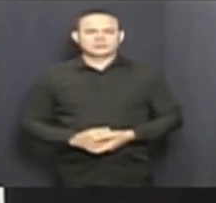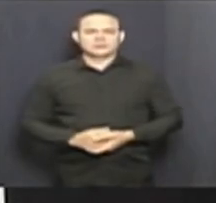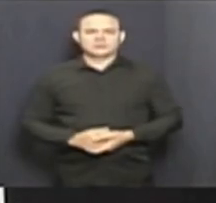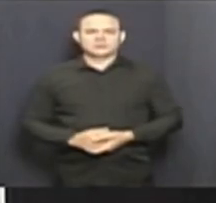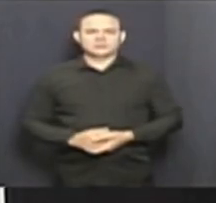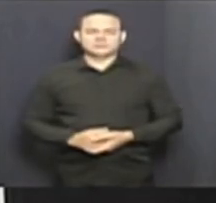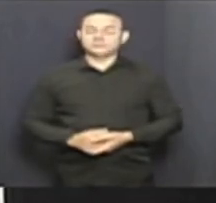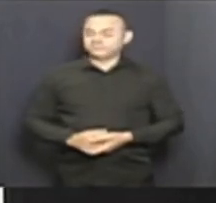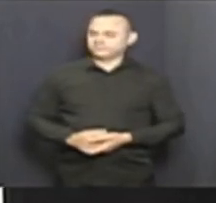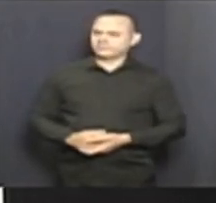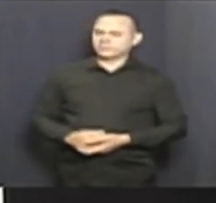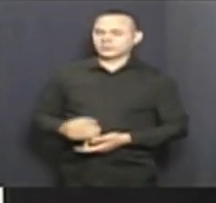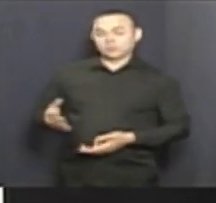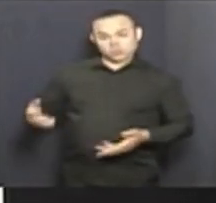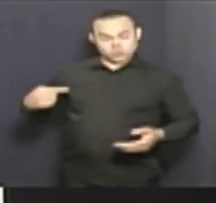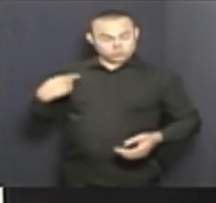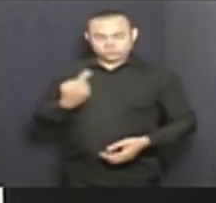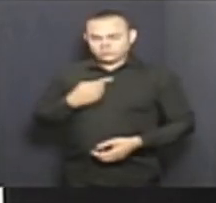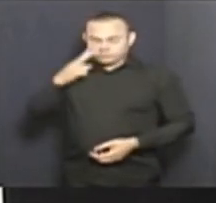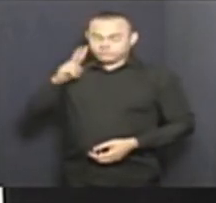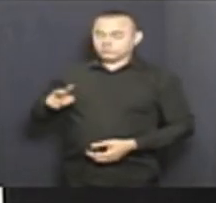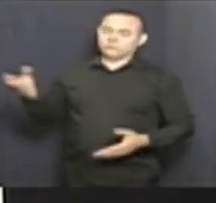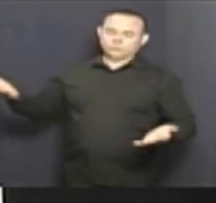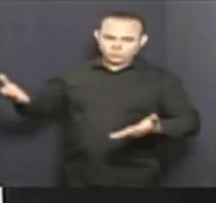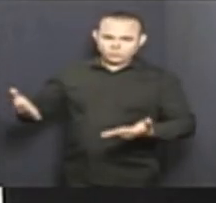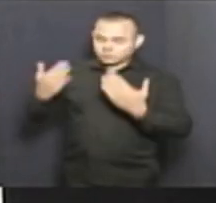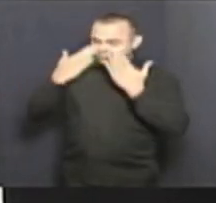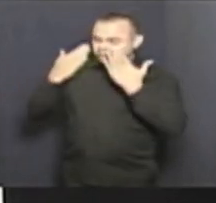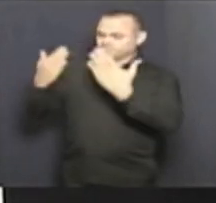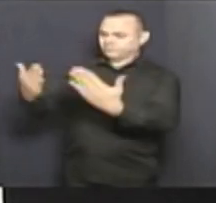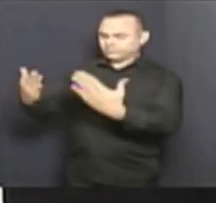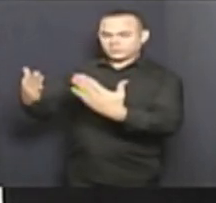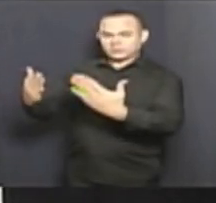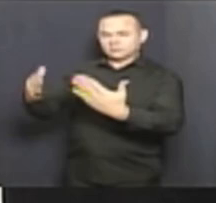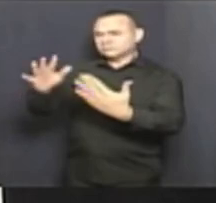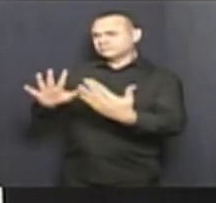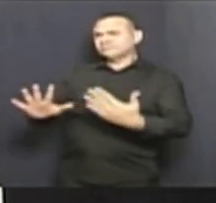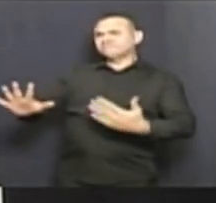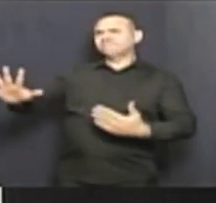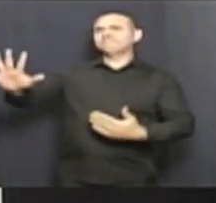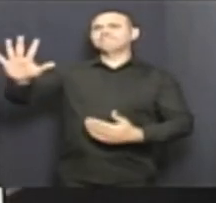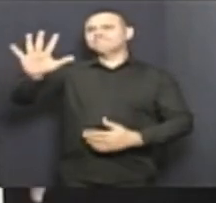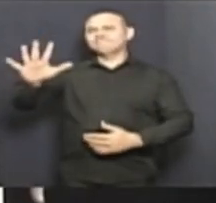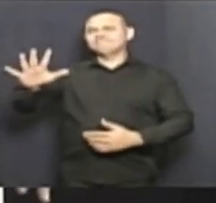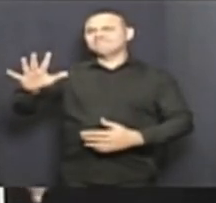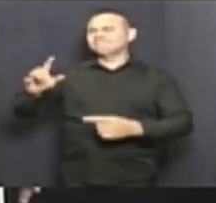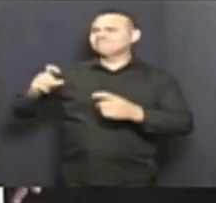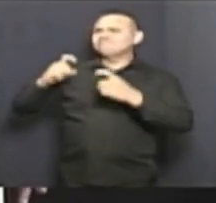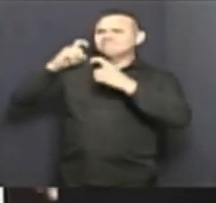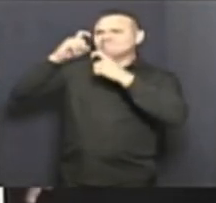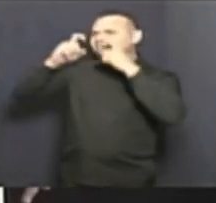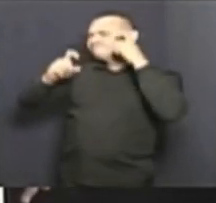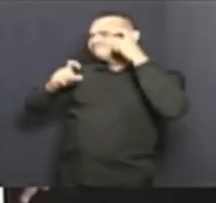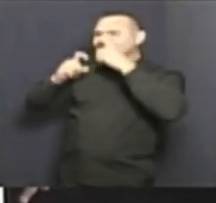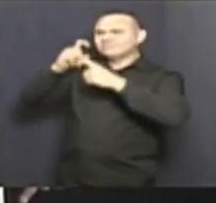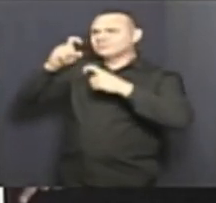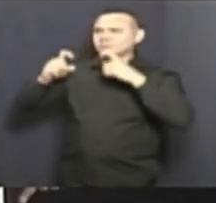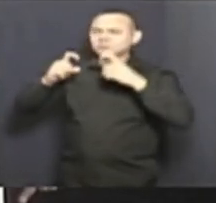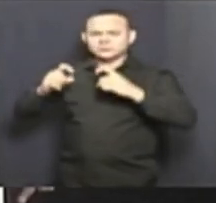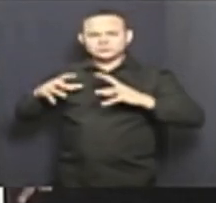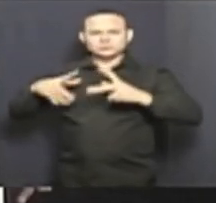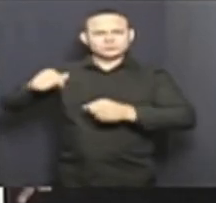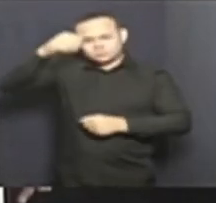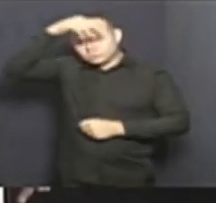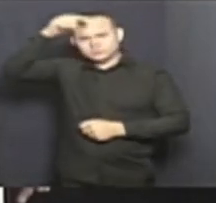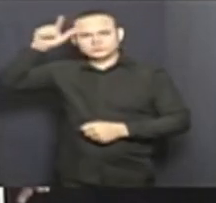nós vemos hoje um cenário muito preocupante no no estado de